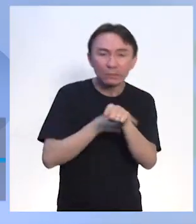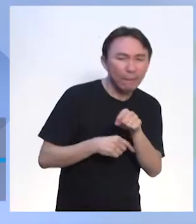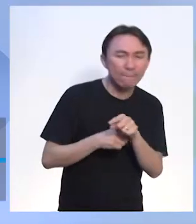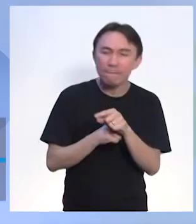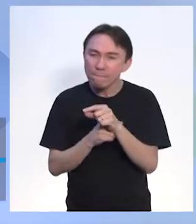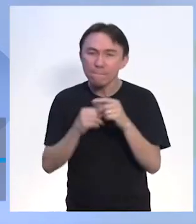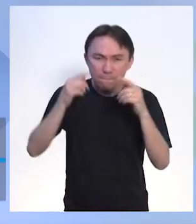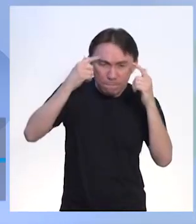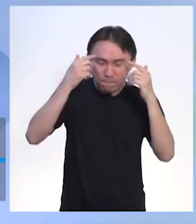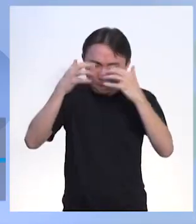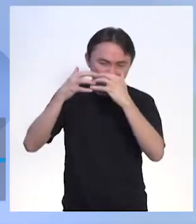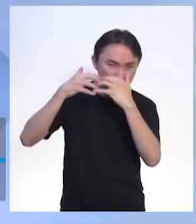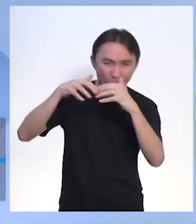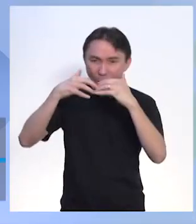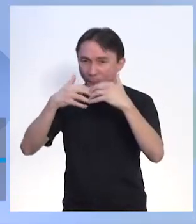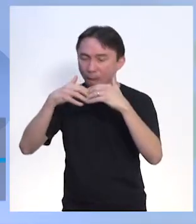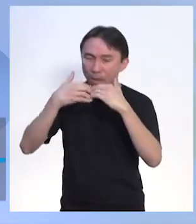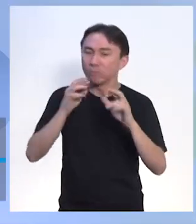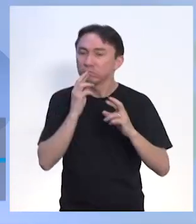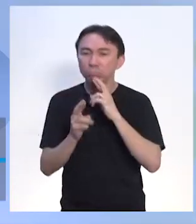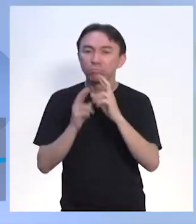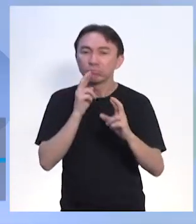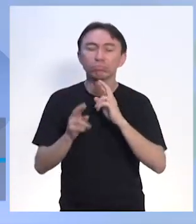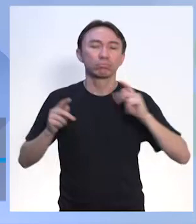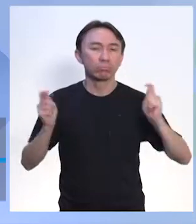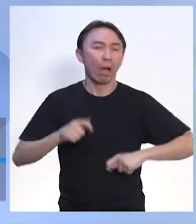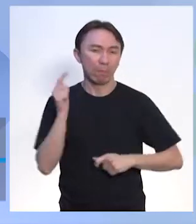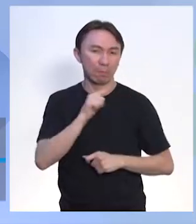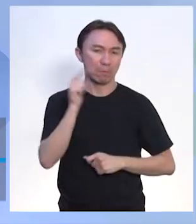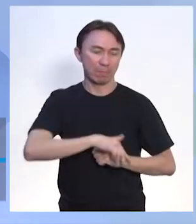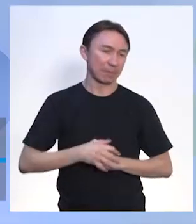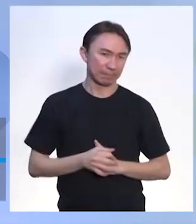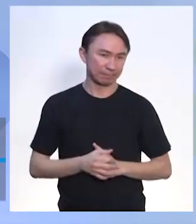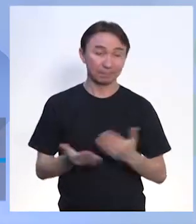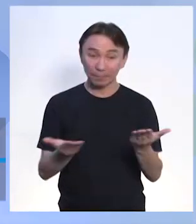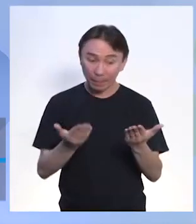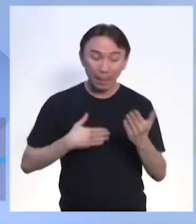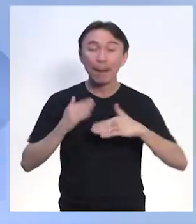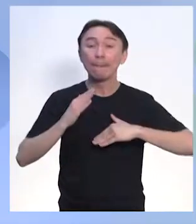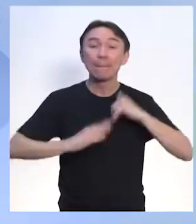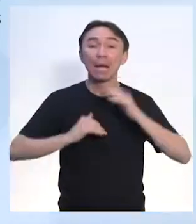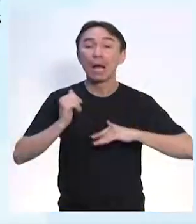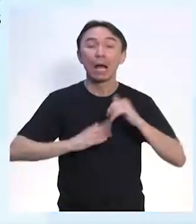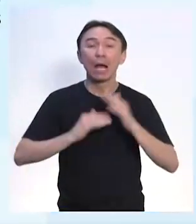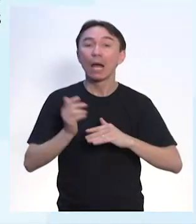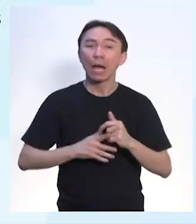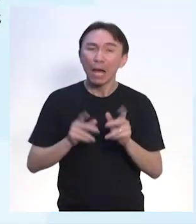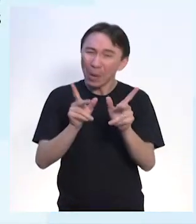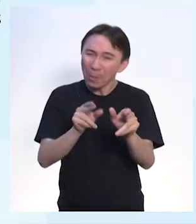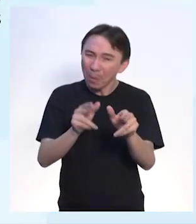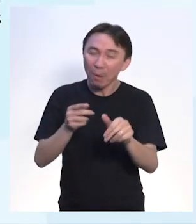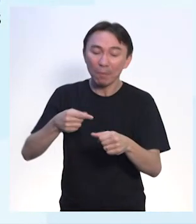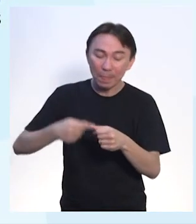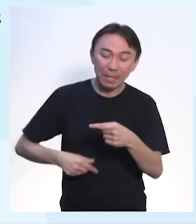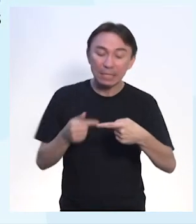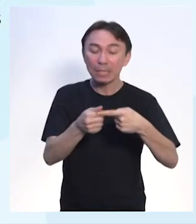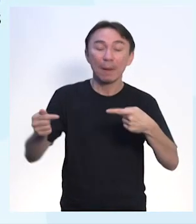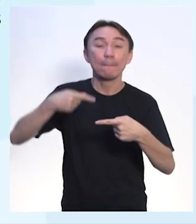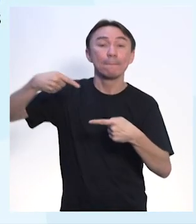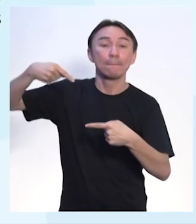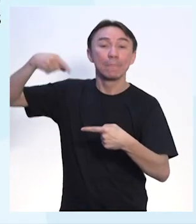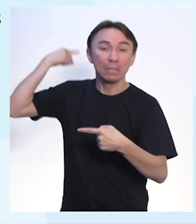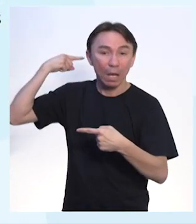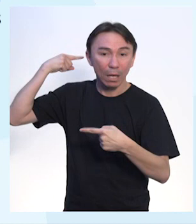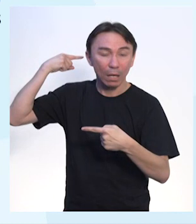sempre resolver esses problemas. A habilidade que nós vamos continuar é a mesma da semana passada. Pode pôr na tela? Isso mesmo.